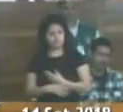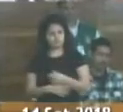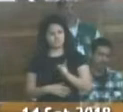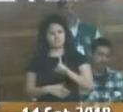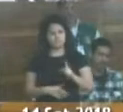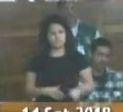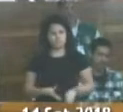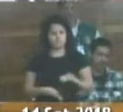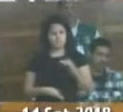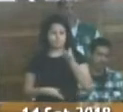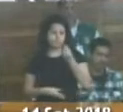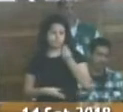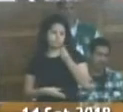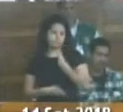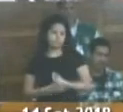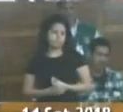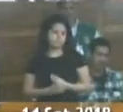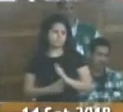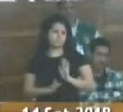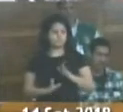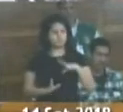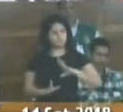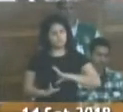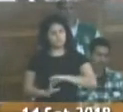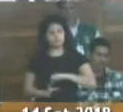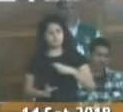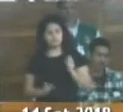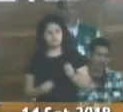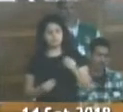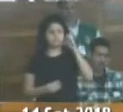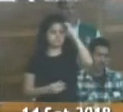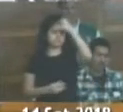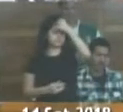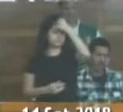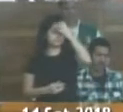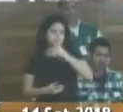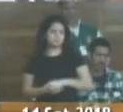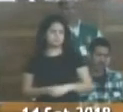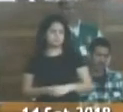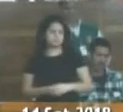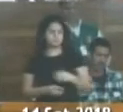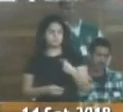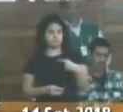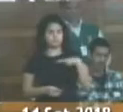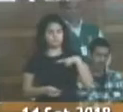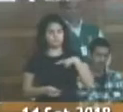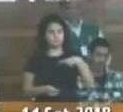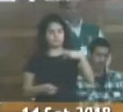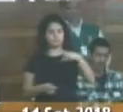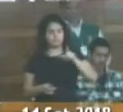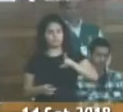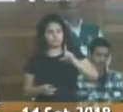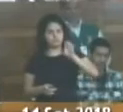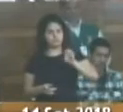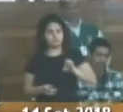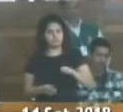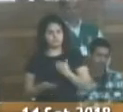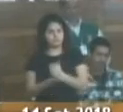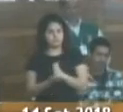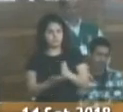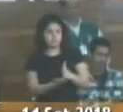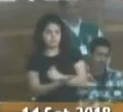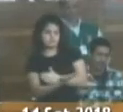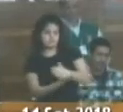assim, mas eu gosto muito de Angra dos Reis. Quando teve o plebiscito para separar a Angra dos Reis,